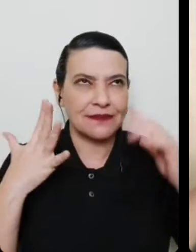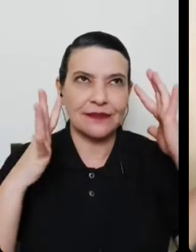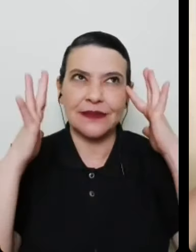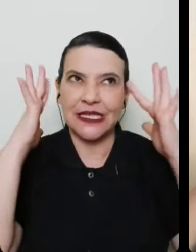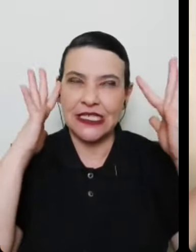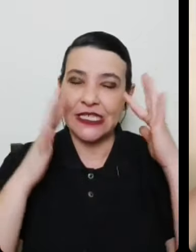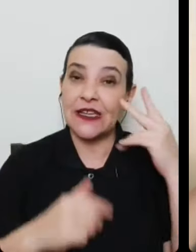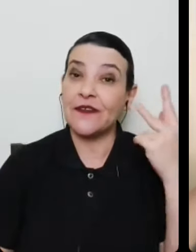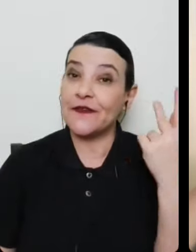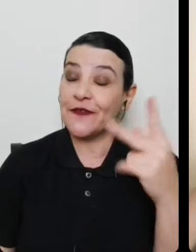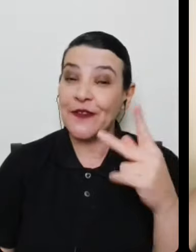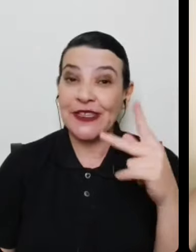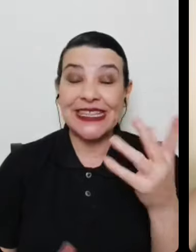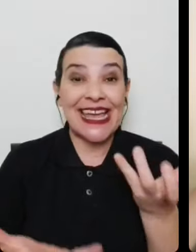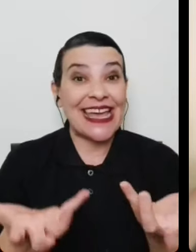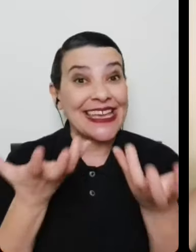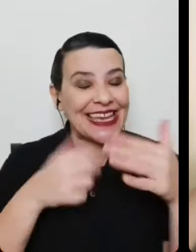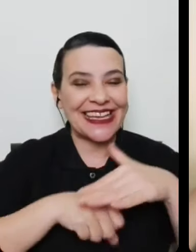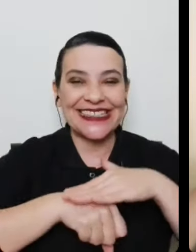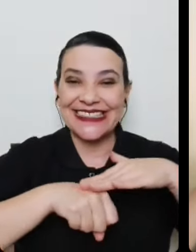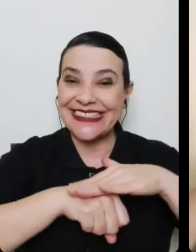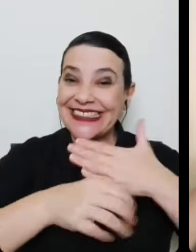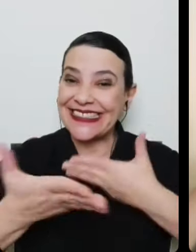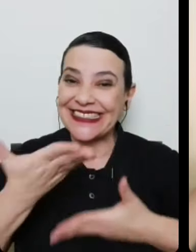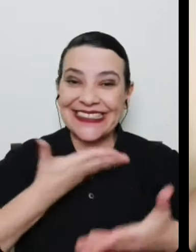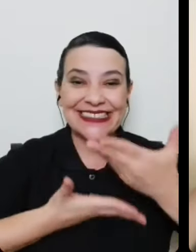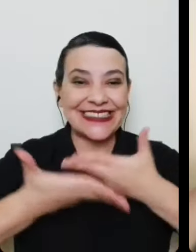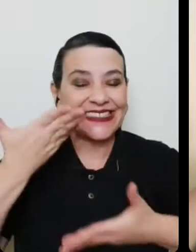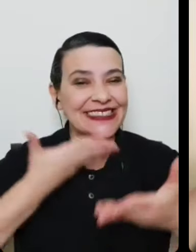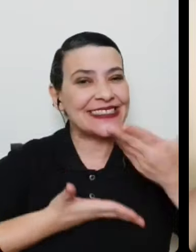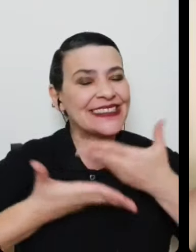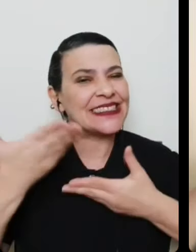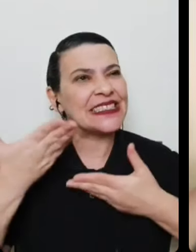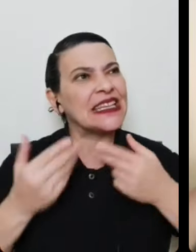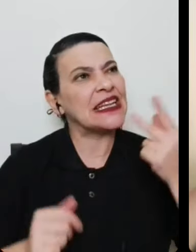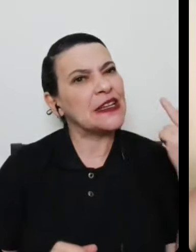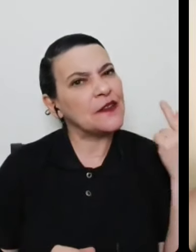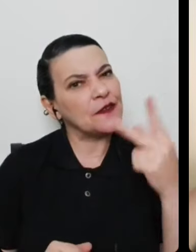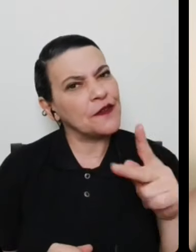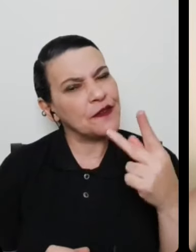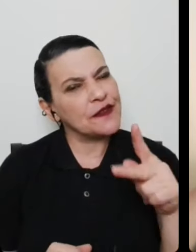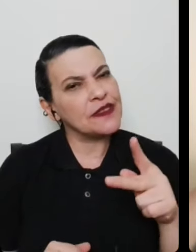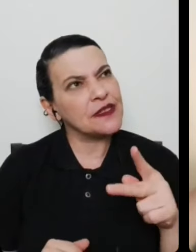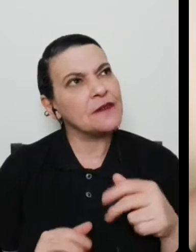aí fervilhando para compartilhar, queria um pouco que você